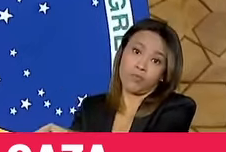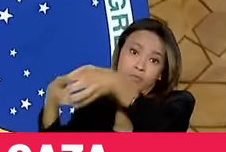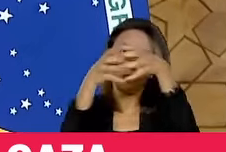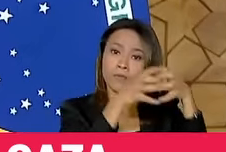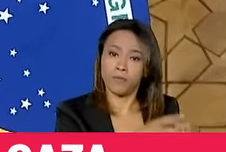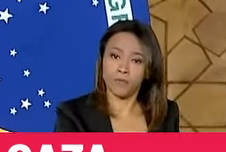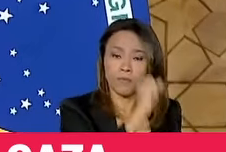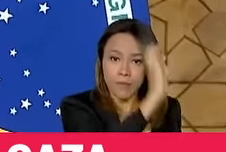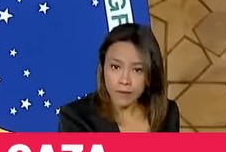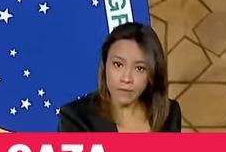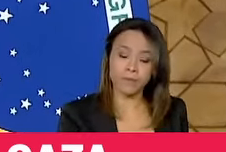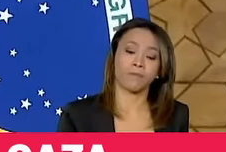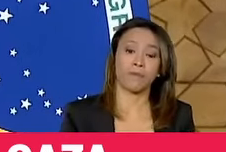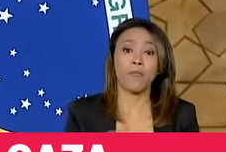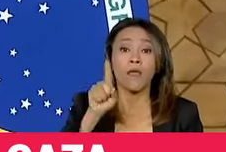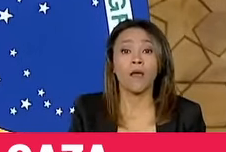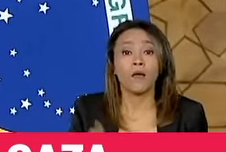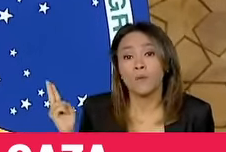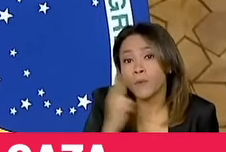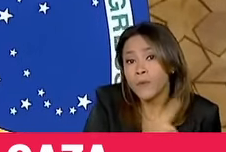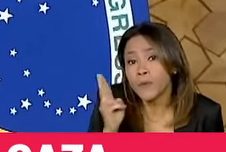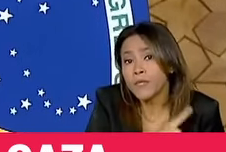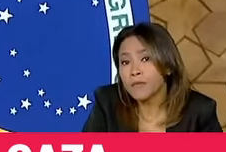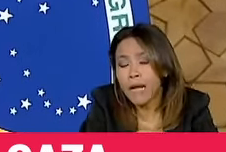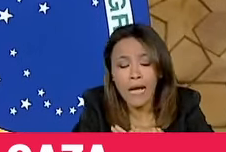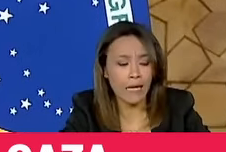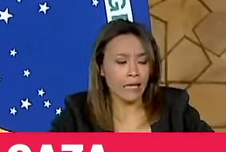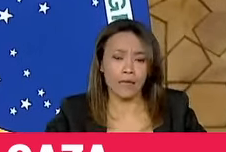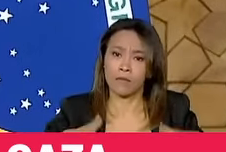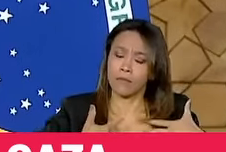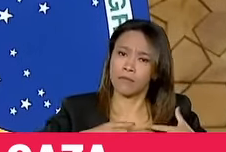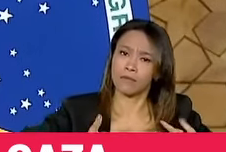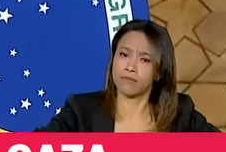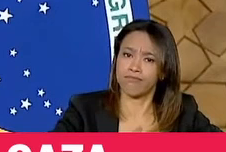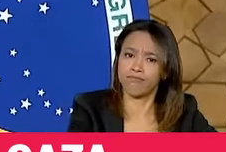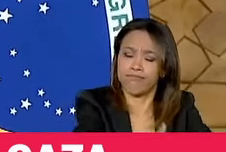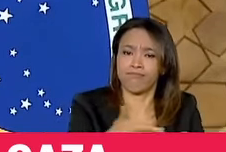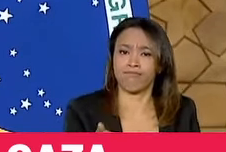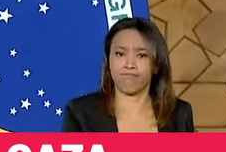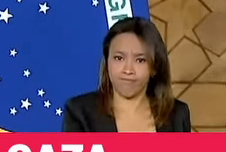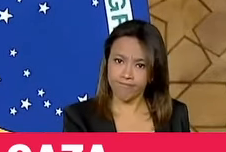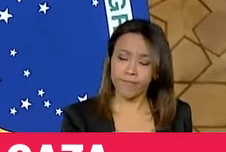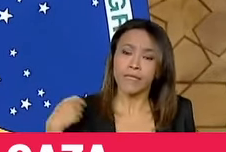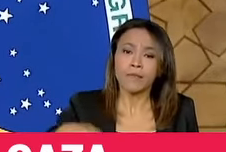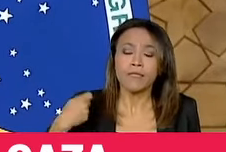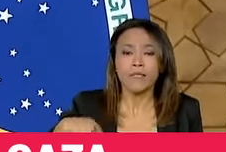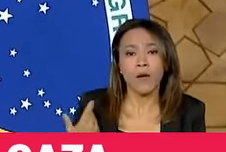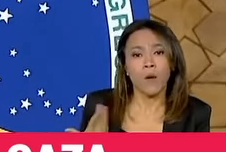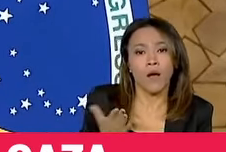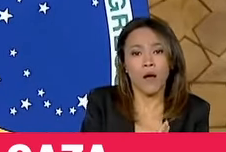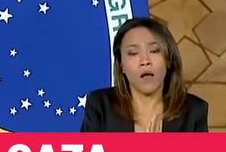É urgente estabelecer um cessar-fogo definitivo que permita a prestação de ajuda